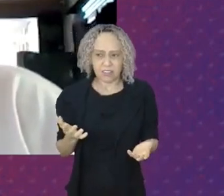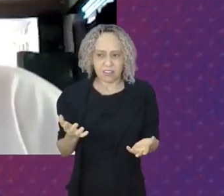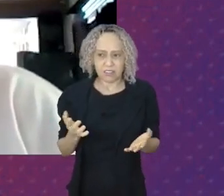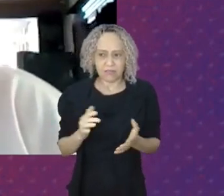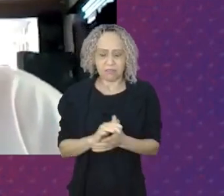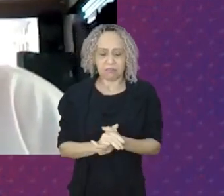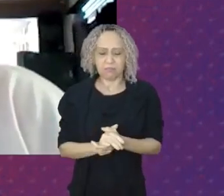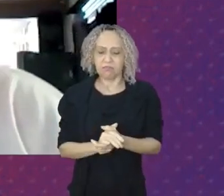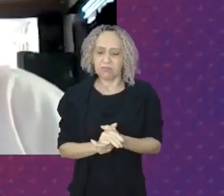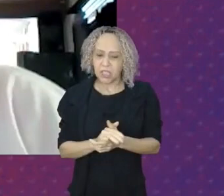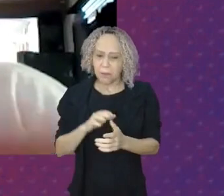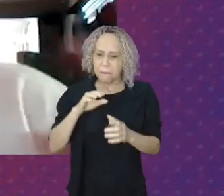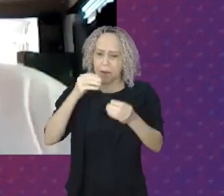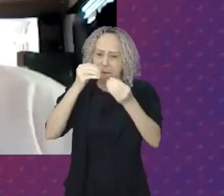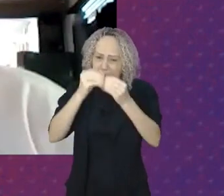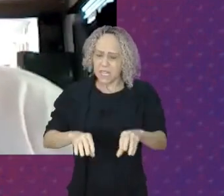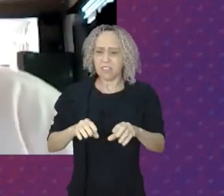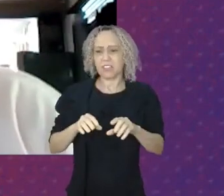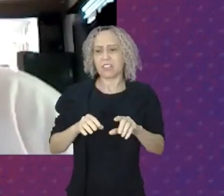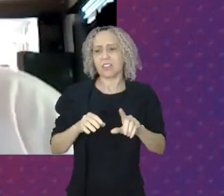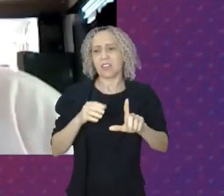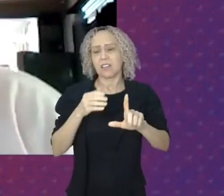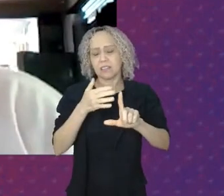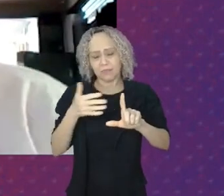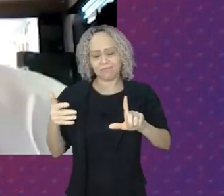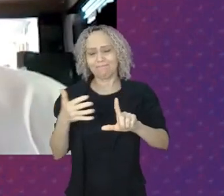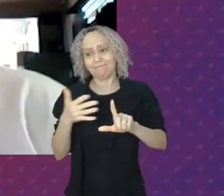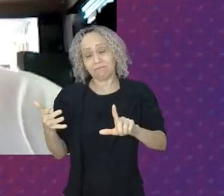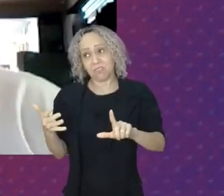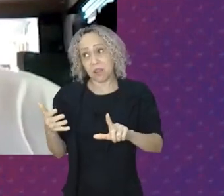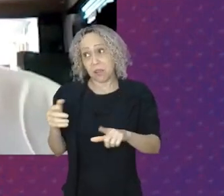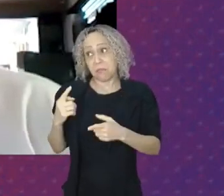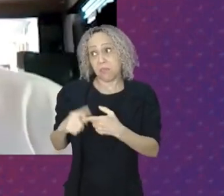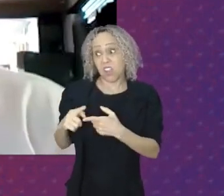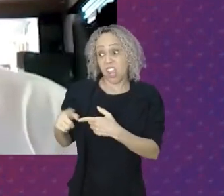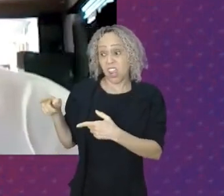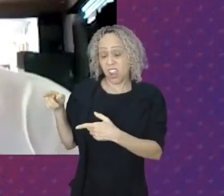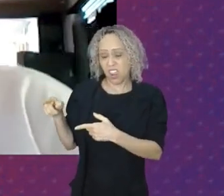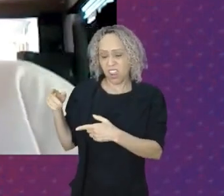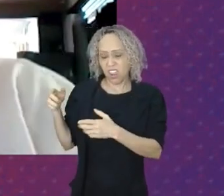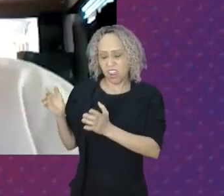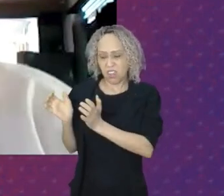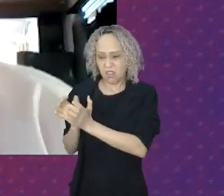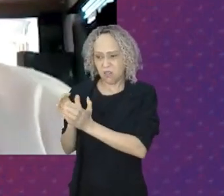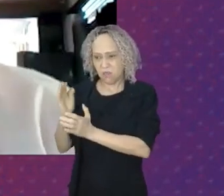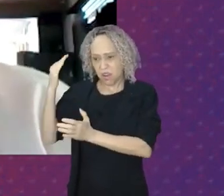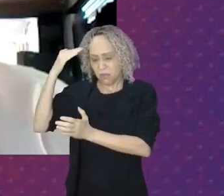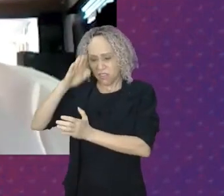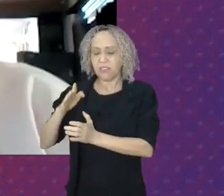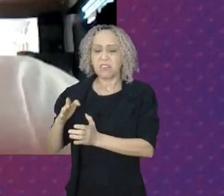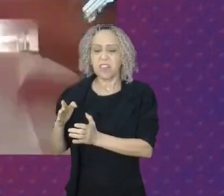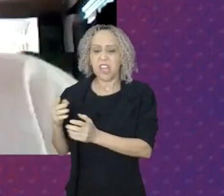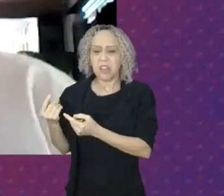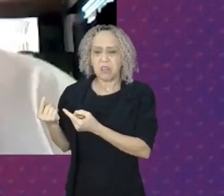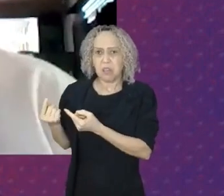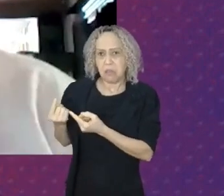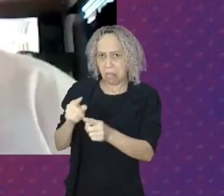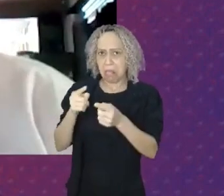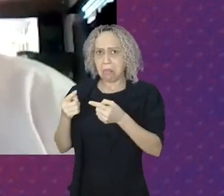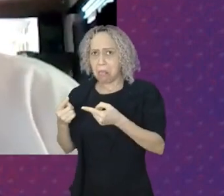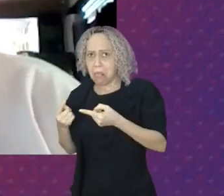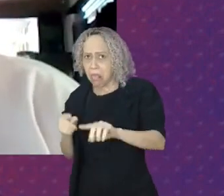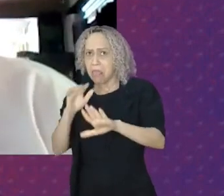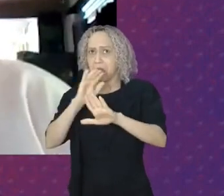ideologia de gênero, que para muitos ela foi, ela não perpetuou, ela não foi para